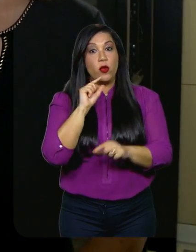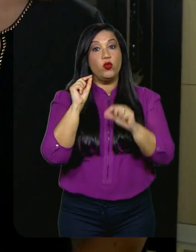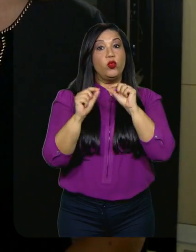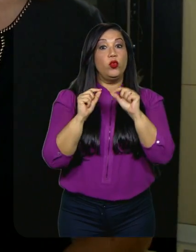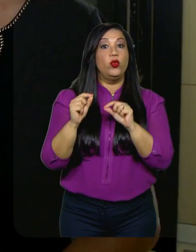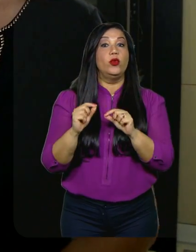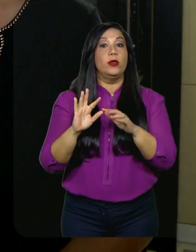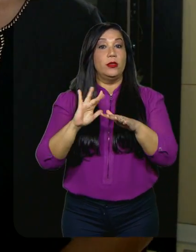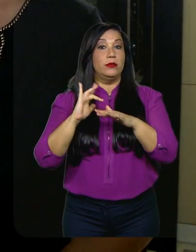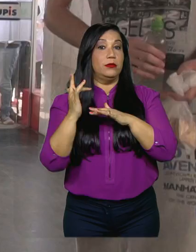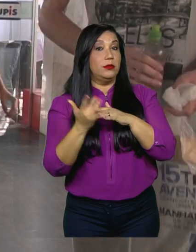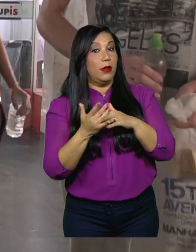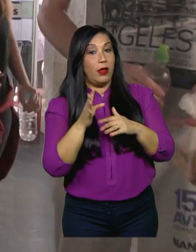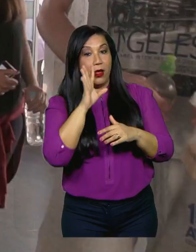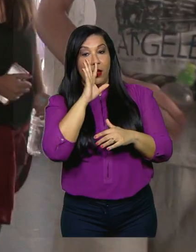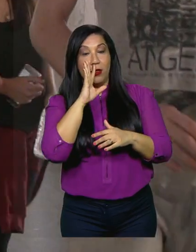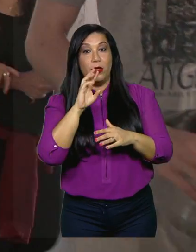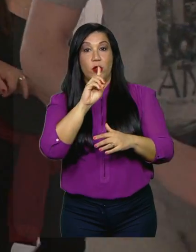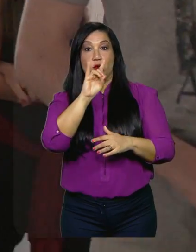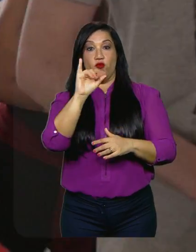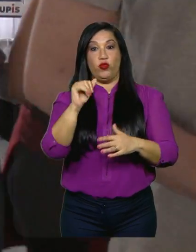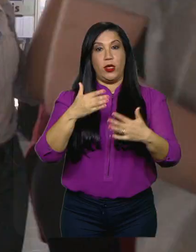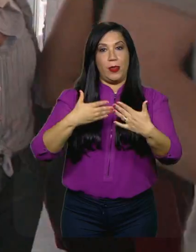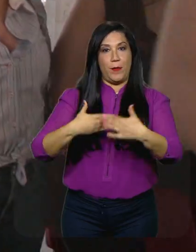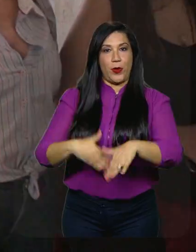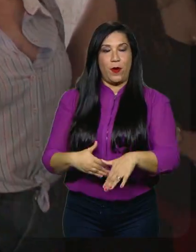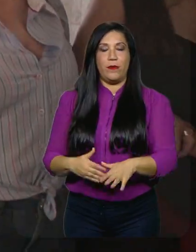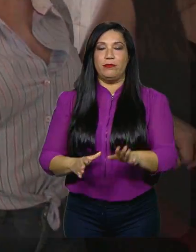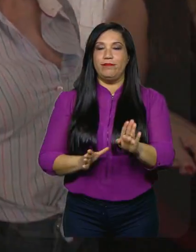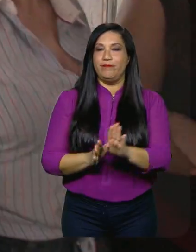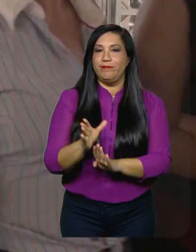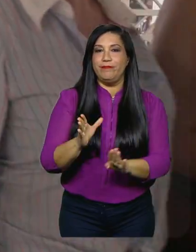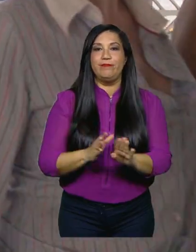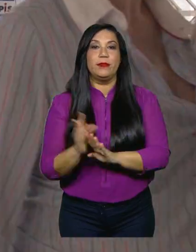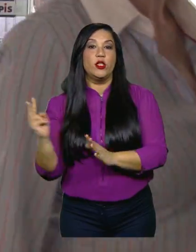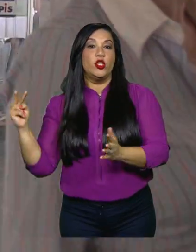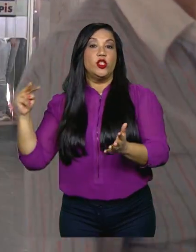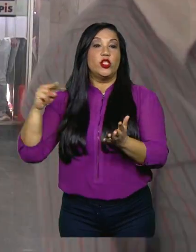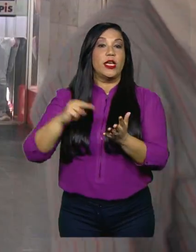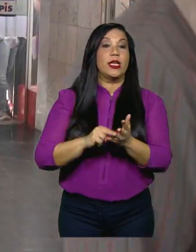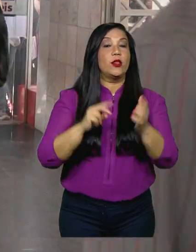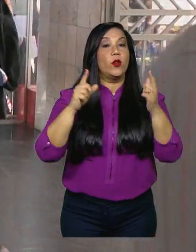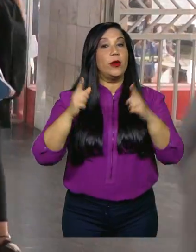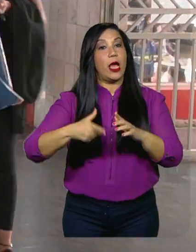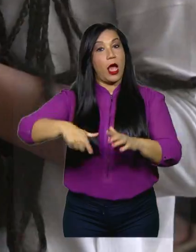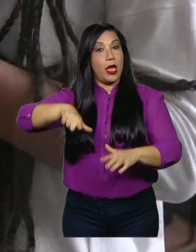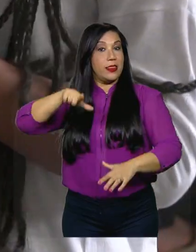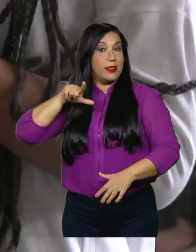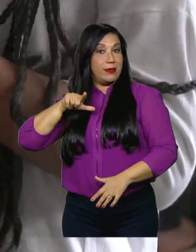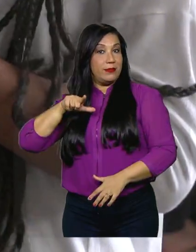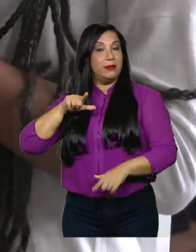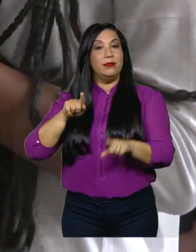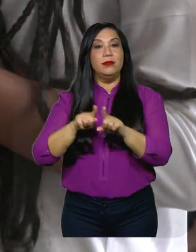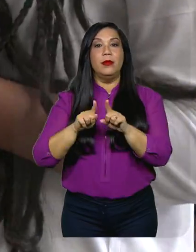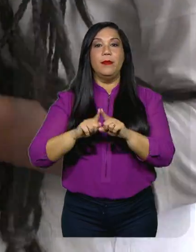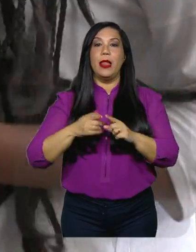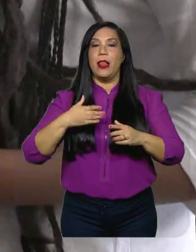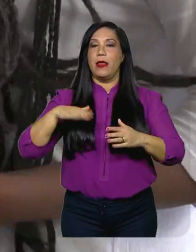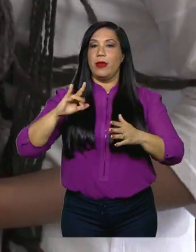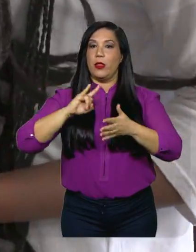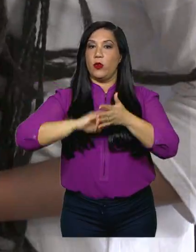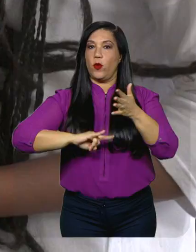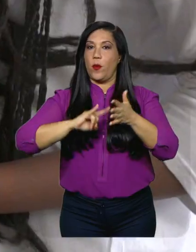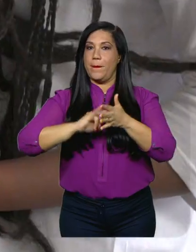sociais sobre o exame. No dia da prova, a recomendação é chegar ao local do exame com antecedência e levar